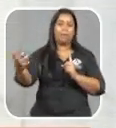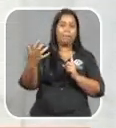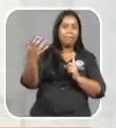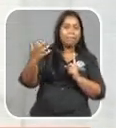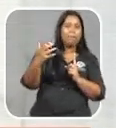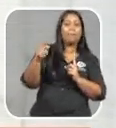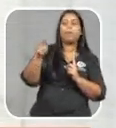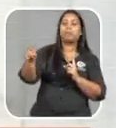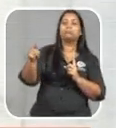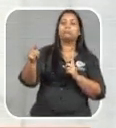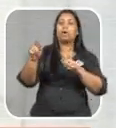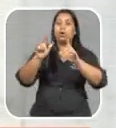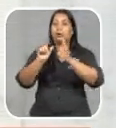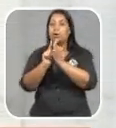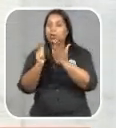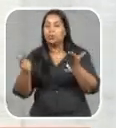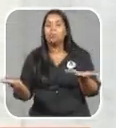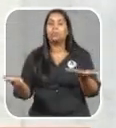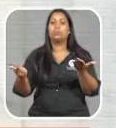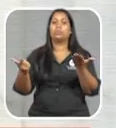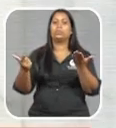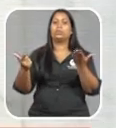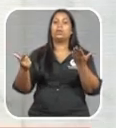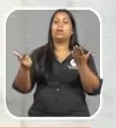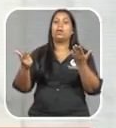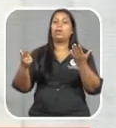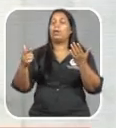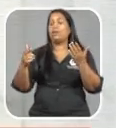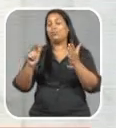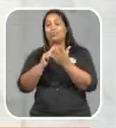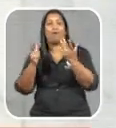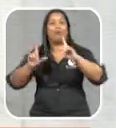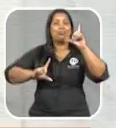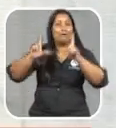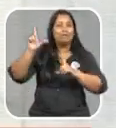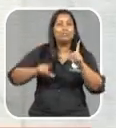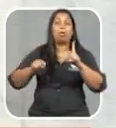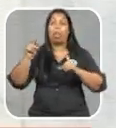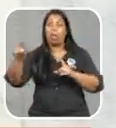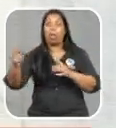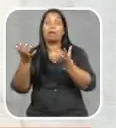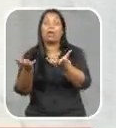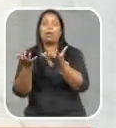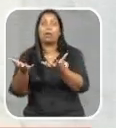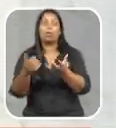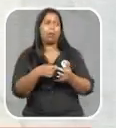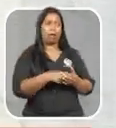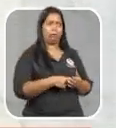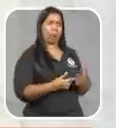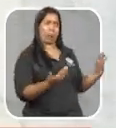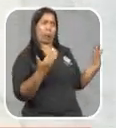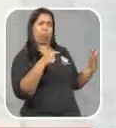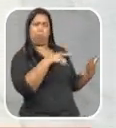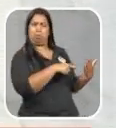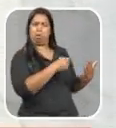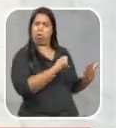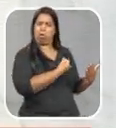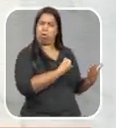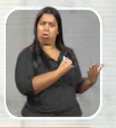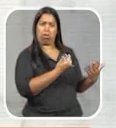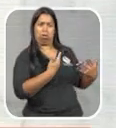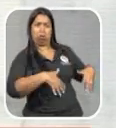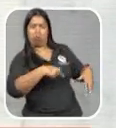números. Porque o enfraquecimento do Poder Legislativo, e é uma contradição com os próprios vereadores. Eu, né, converso